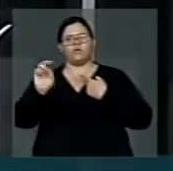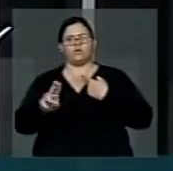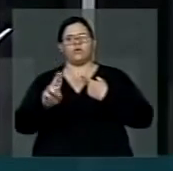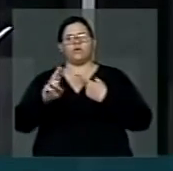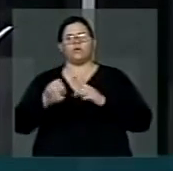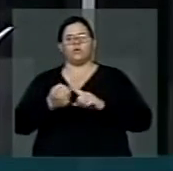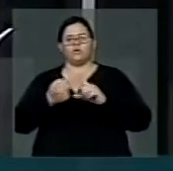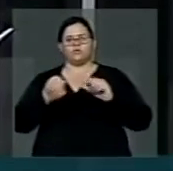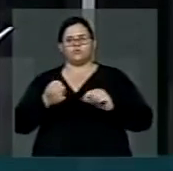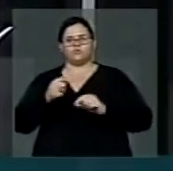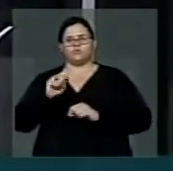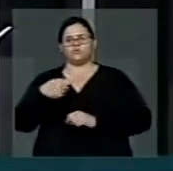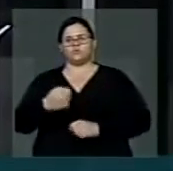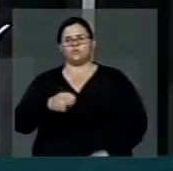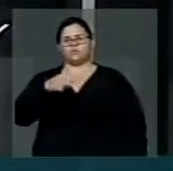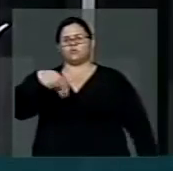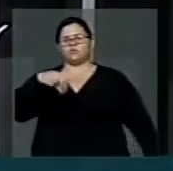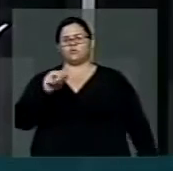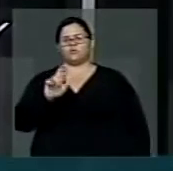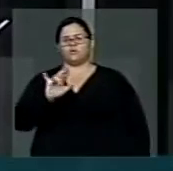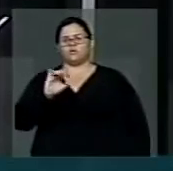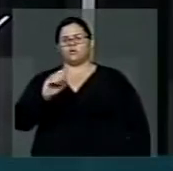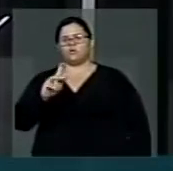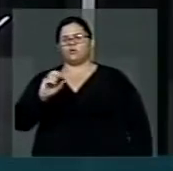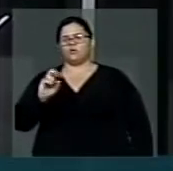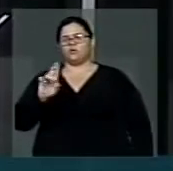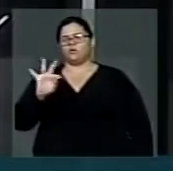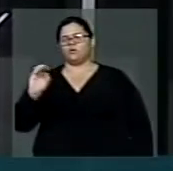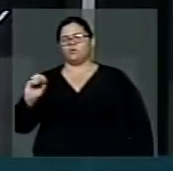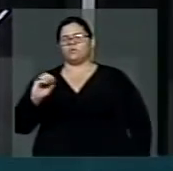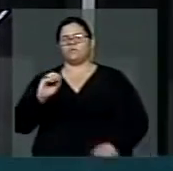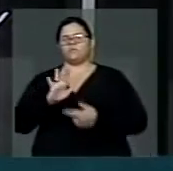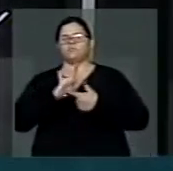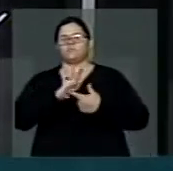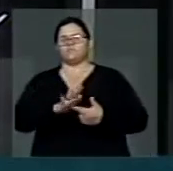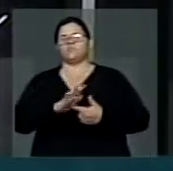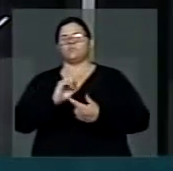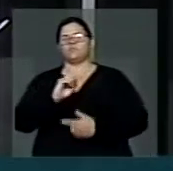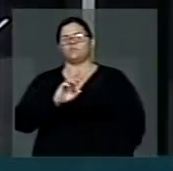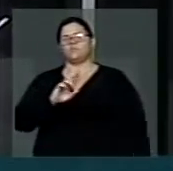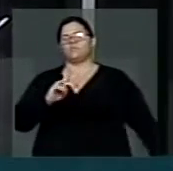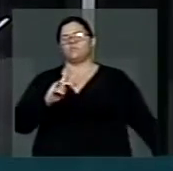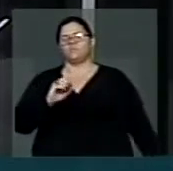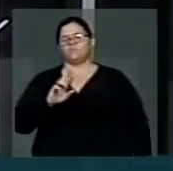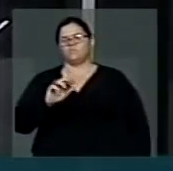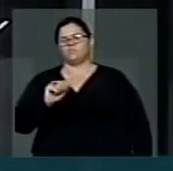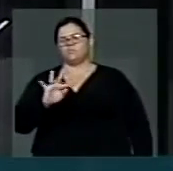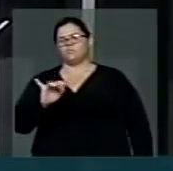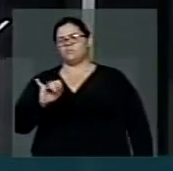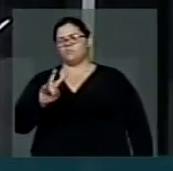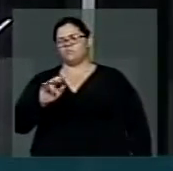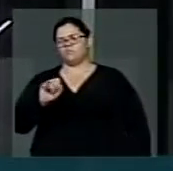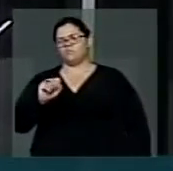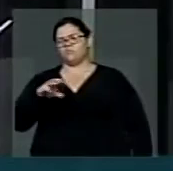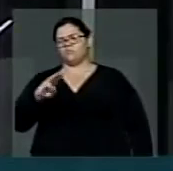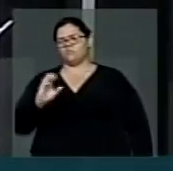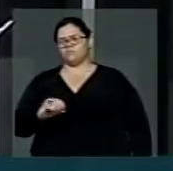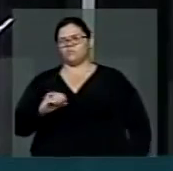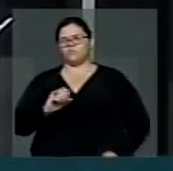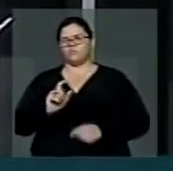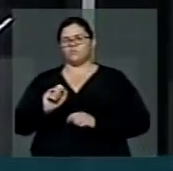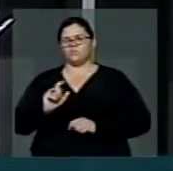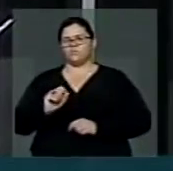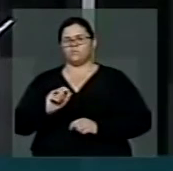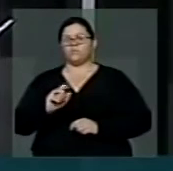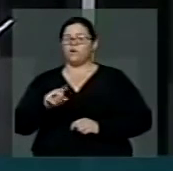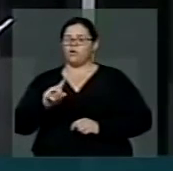em que Mário Porto aponta o corporativismo como veneno perigoso que se